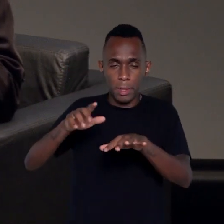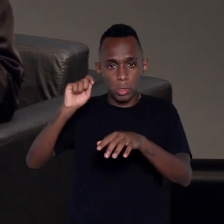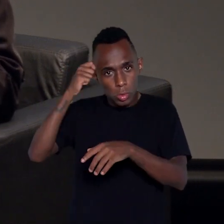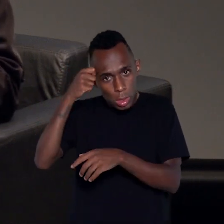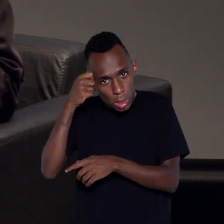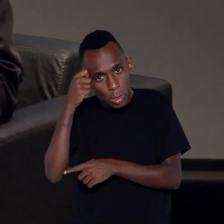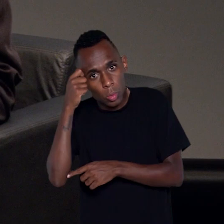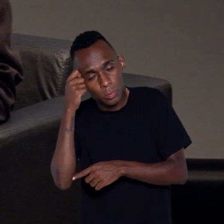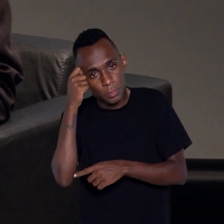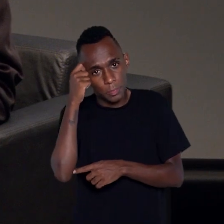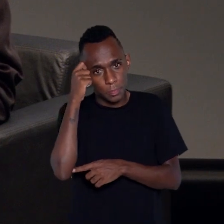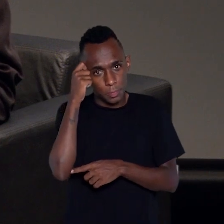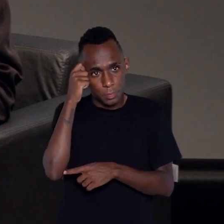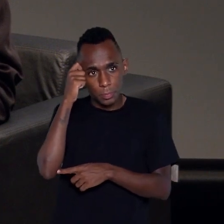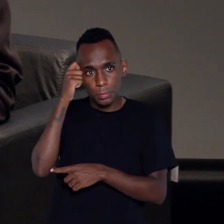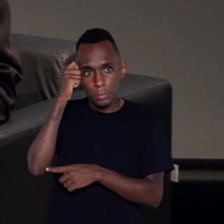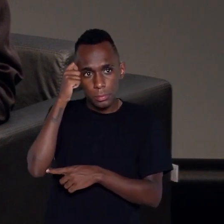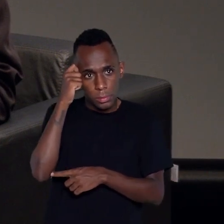negro, existia